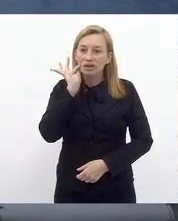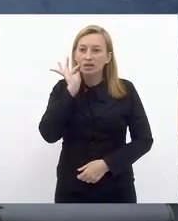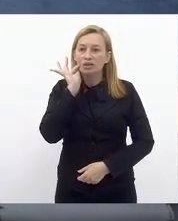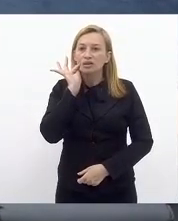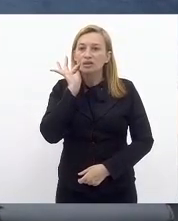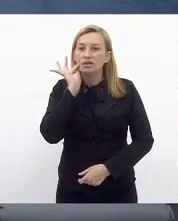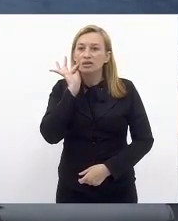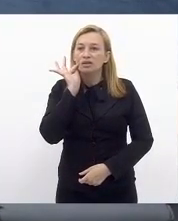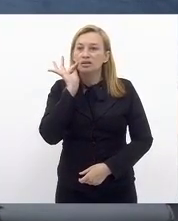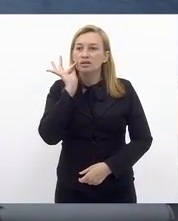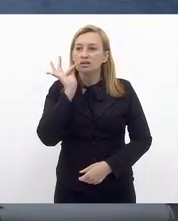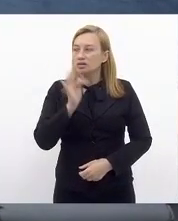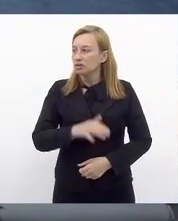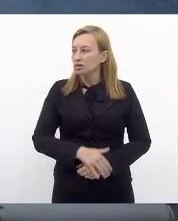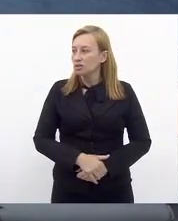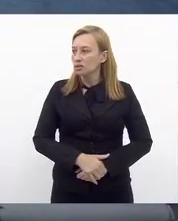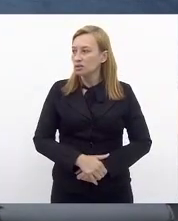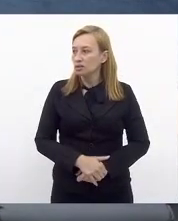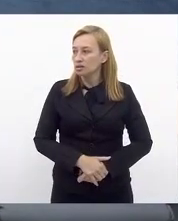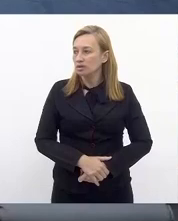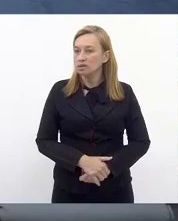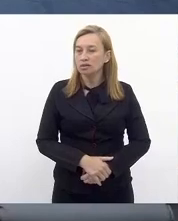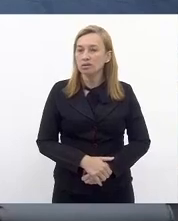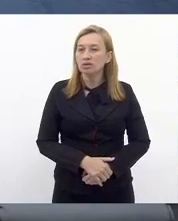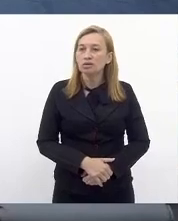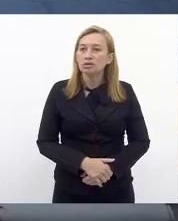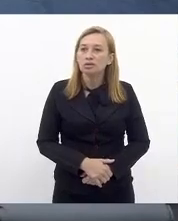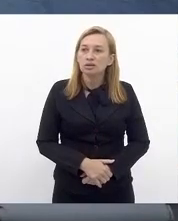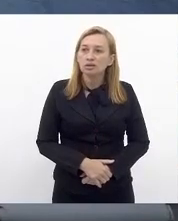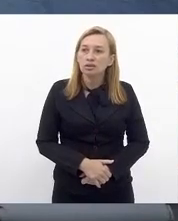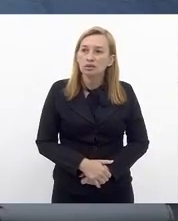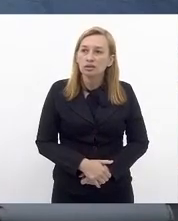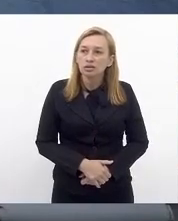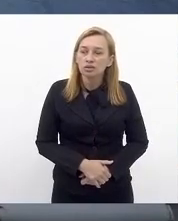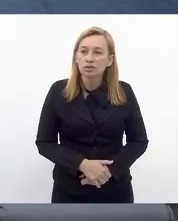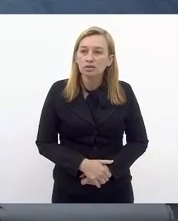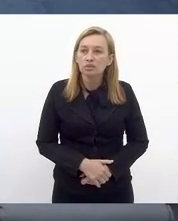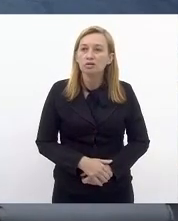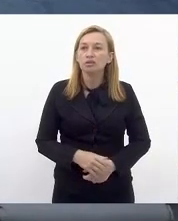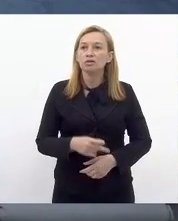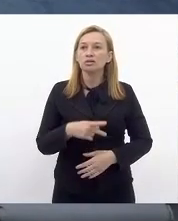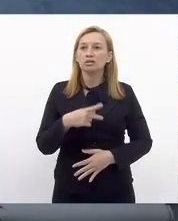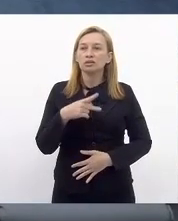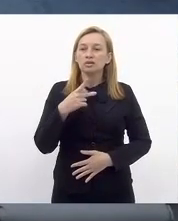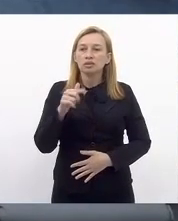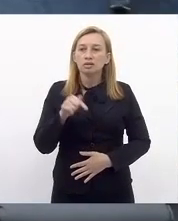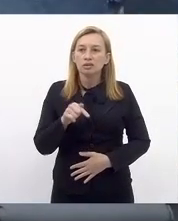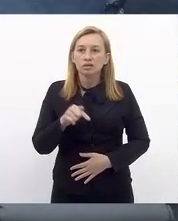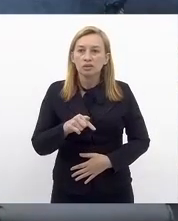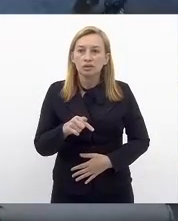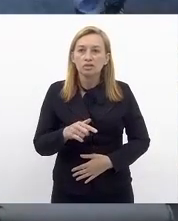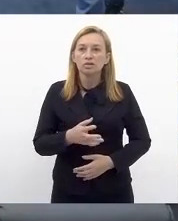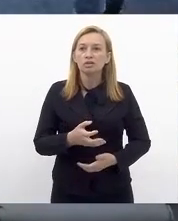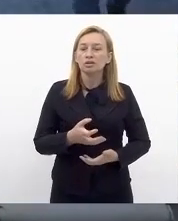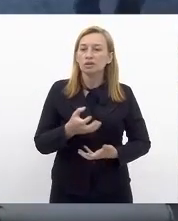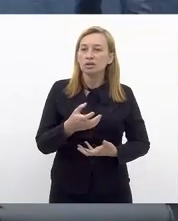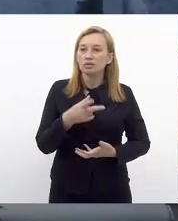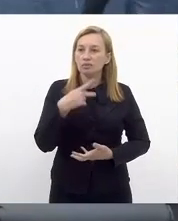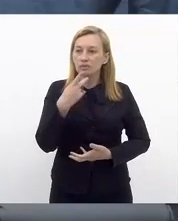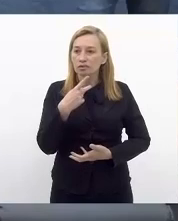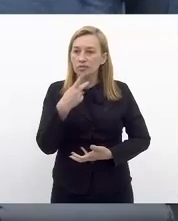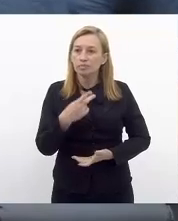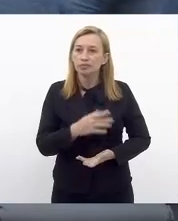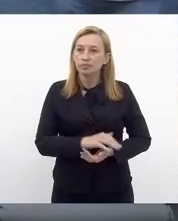sempre importante o debate E como eu disse Aqui nós temos nós estamos tentando mitigar